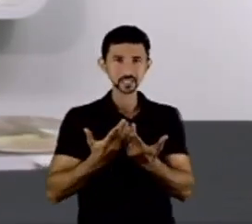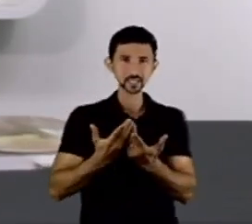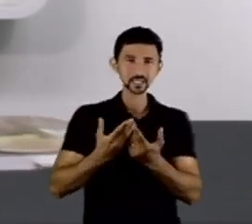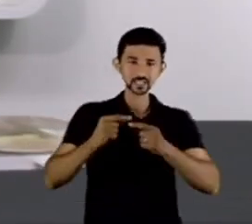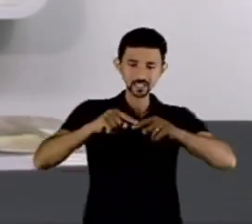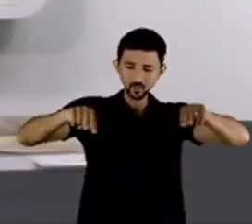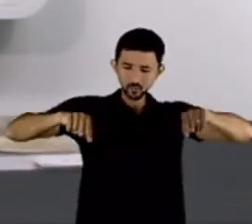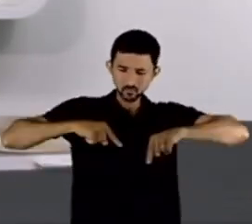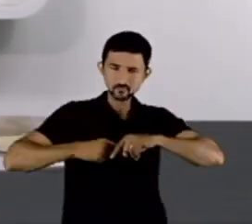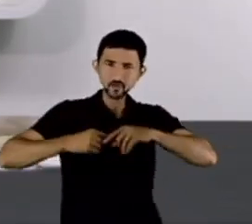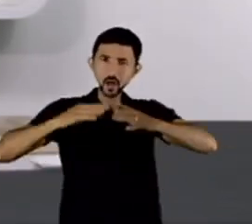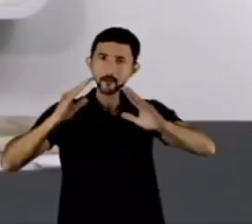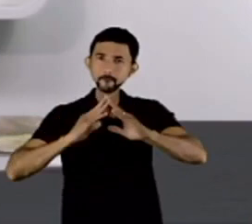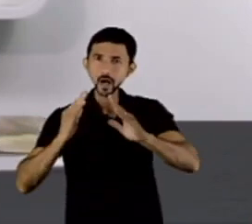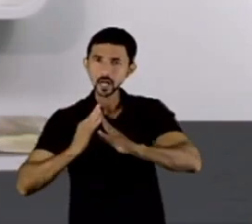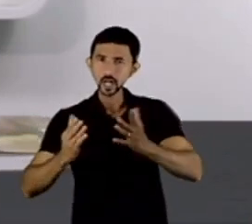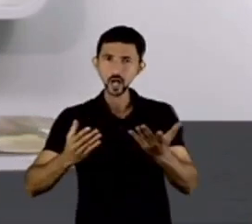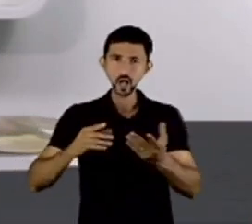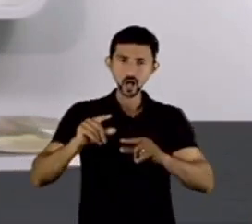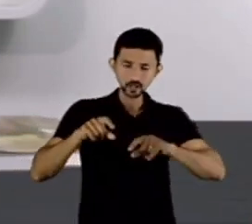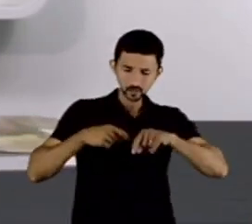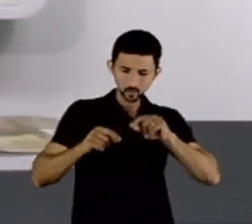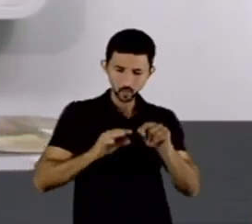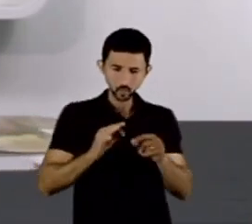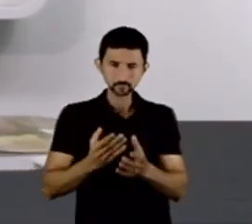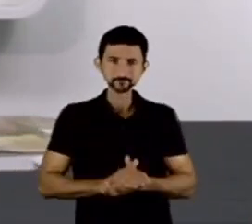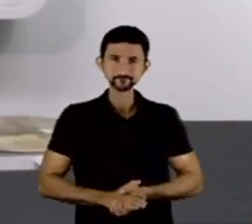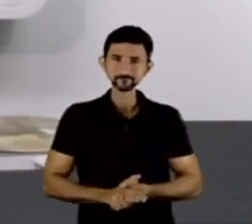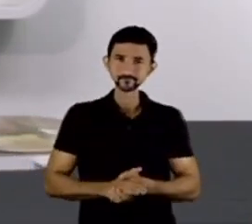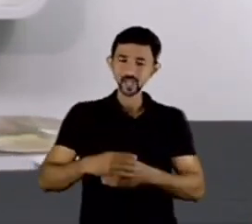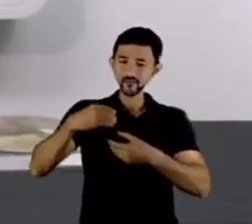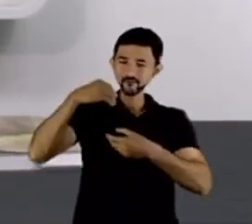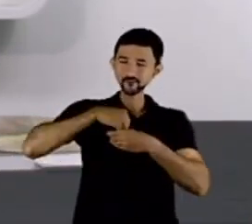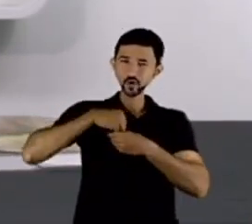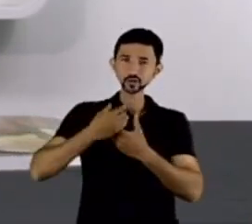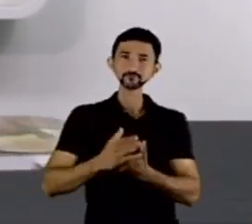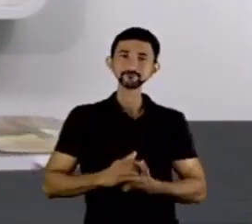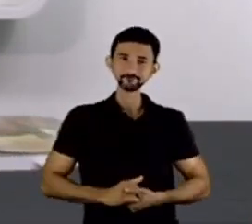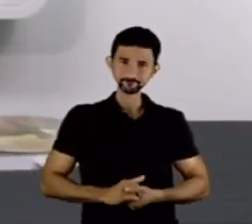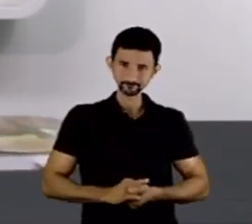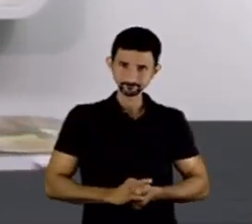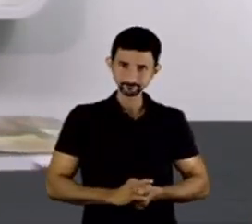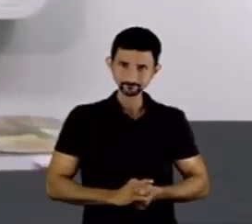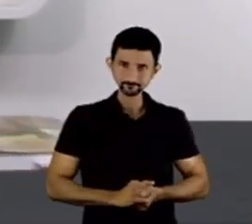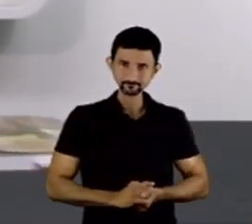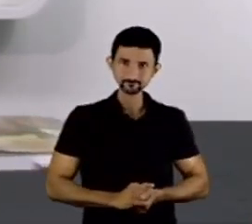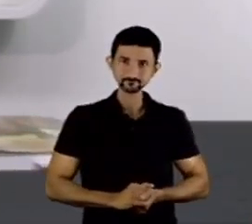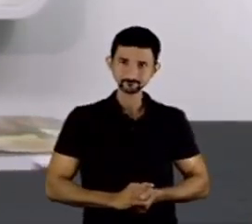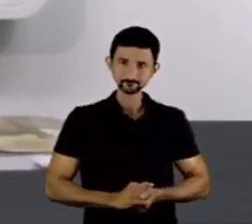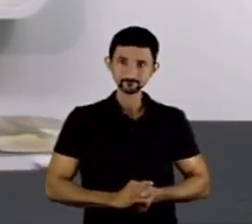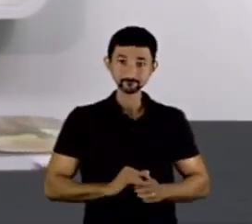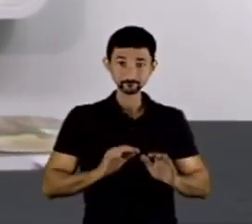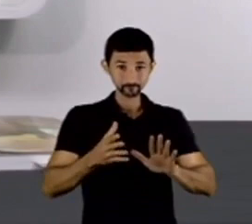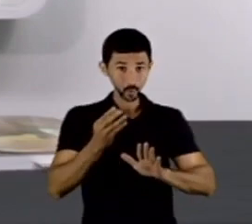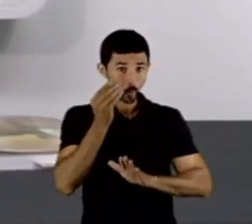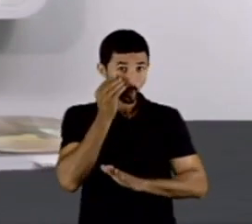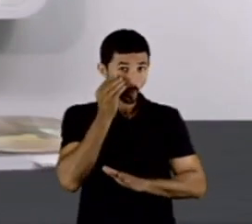para morar, tá? Com o voto. Gente,